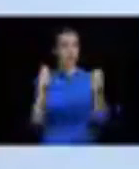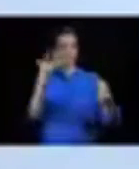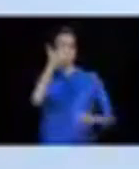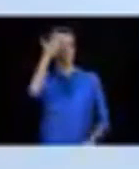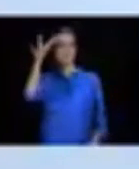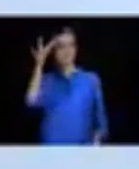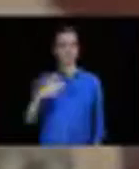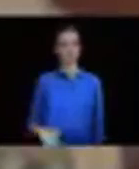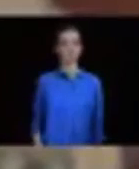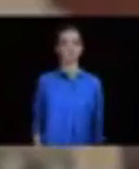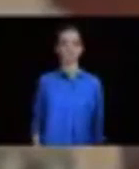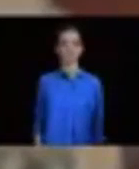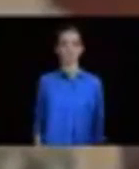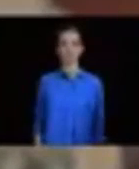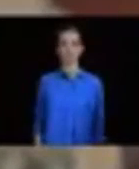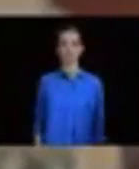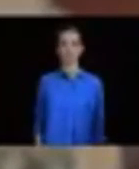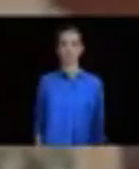muita gente.